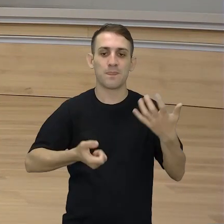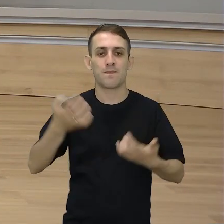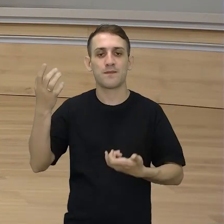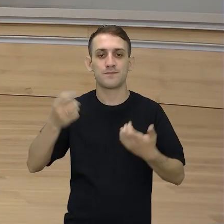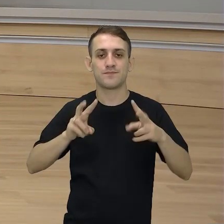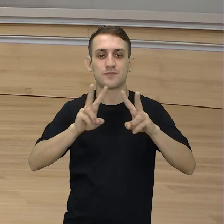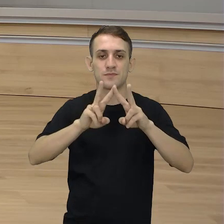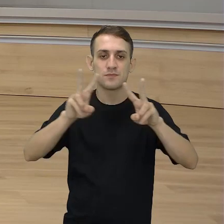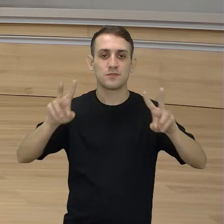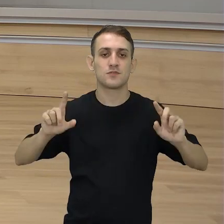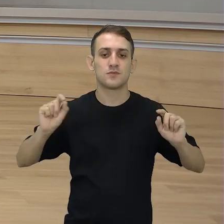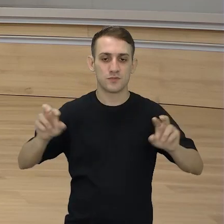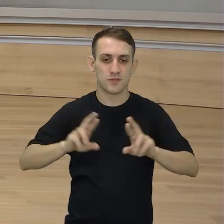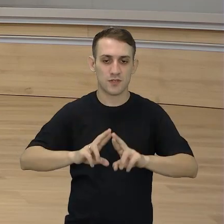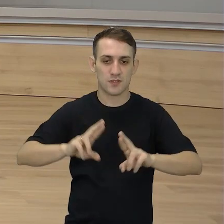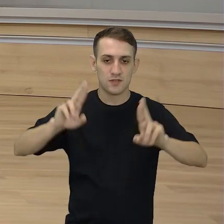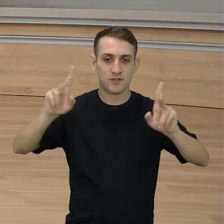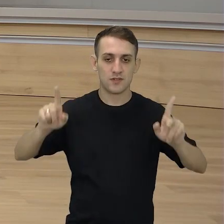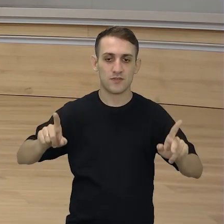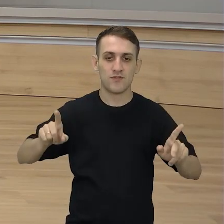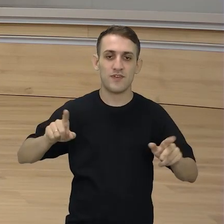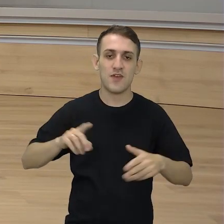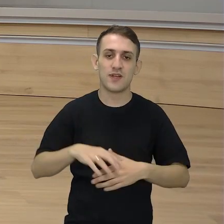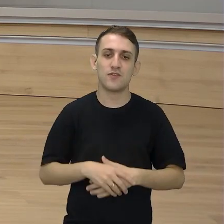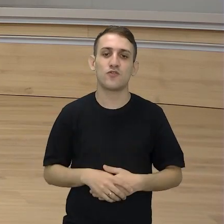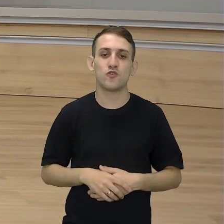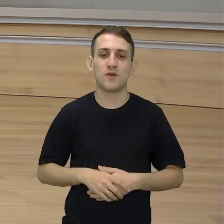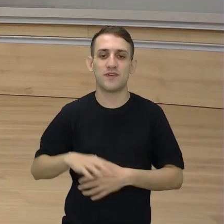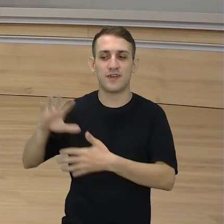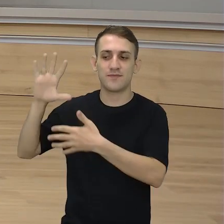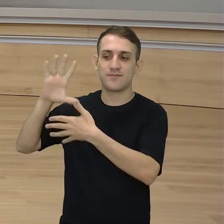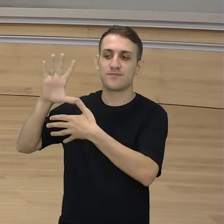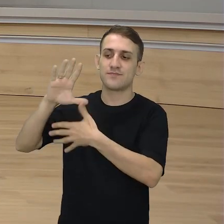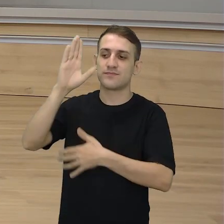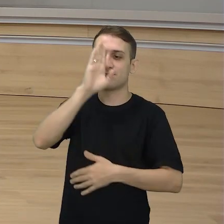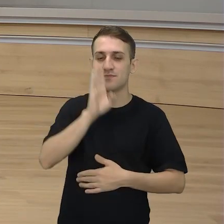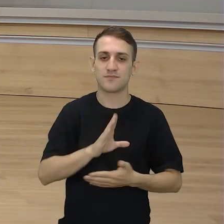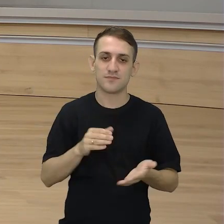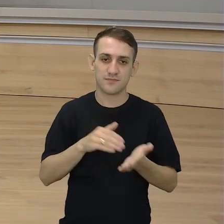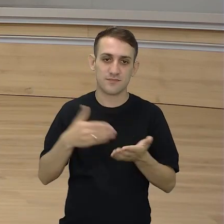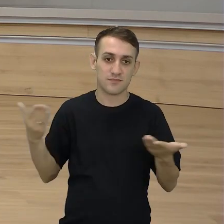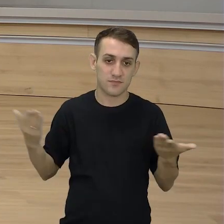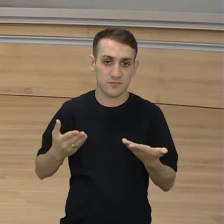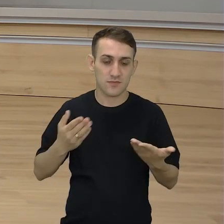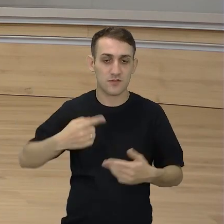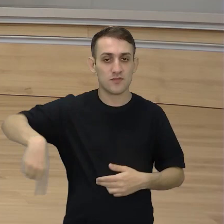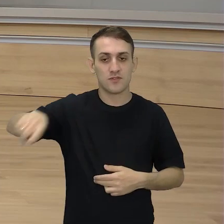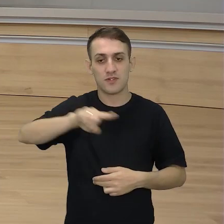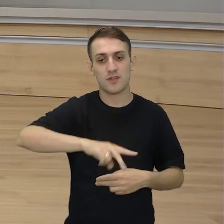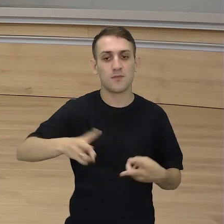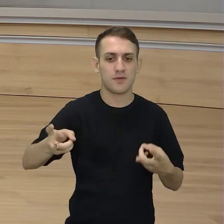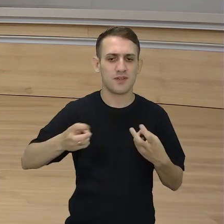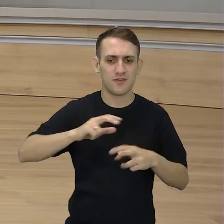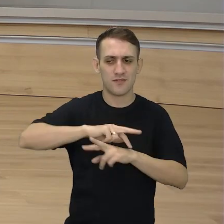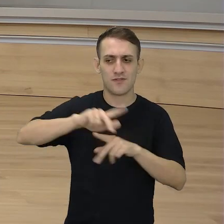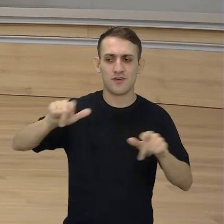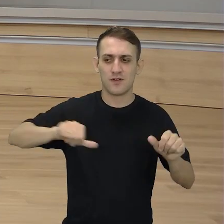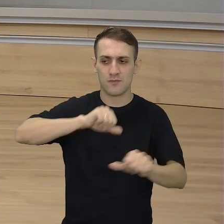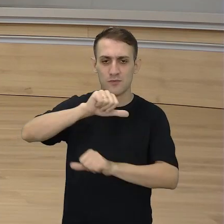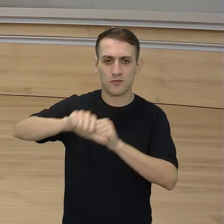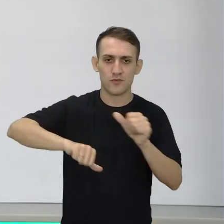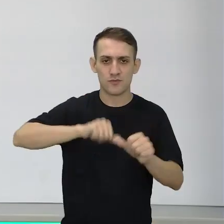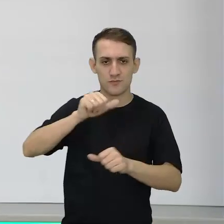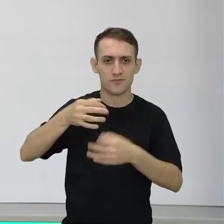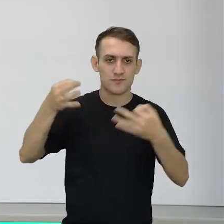respeito aí dessa diferenciação aí do mapa brasileiro até os dias atuais. Vocês perceberam que muita coisa mudou, não é